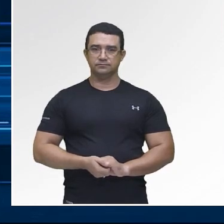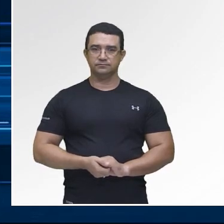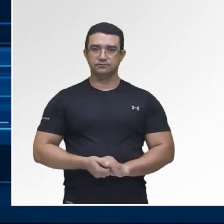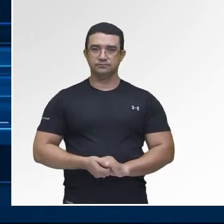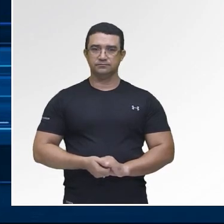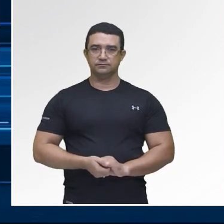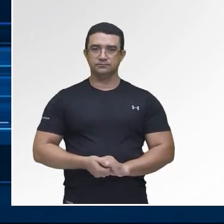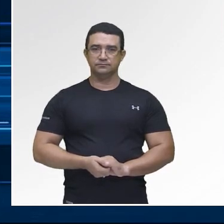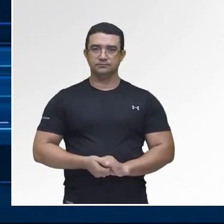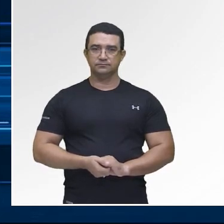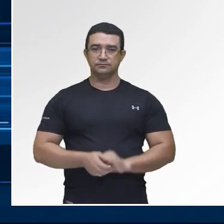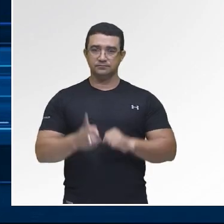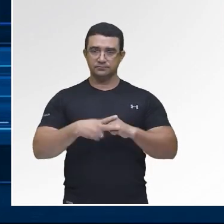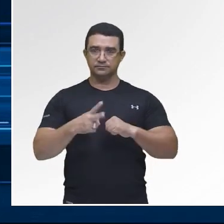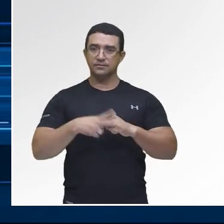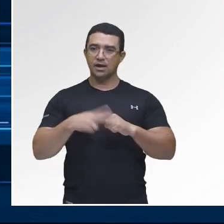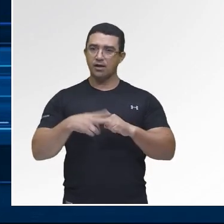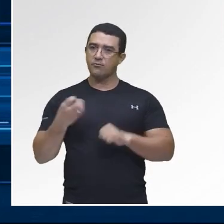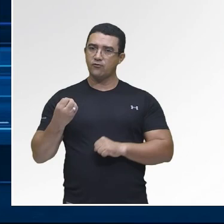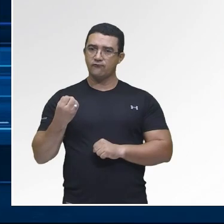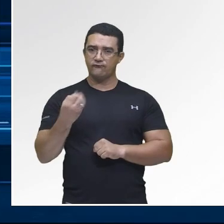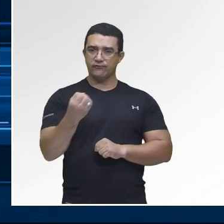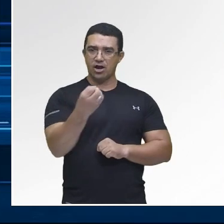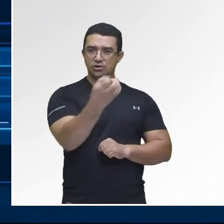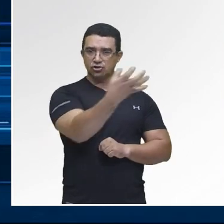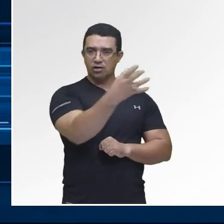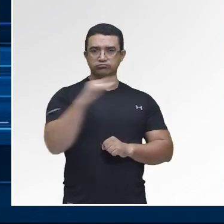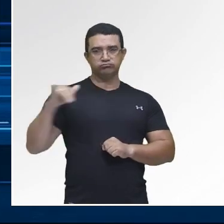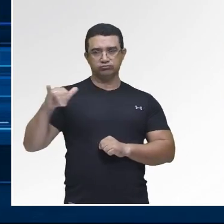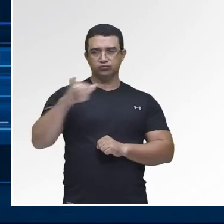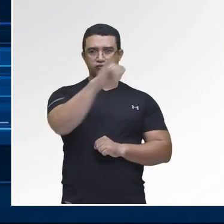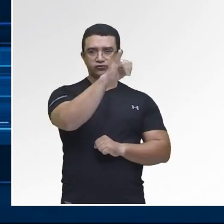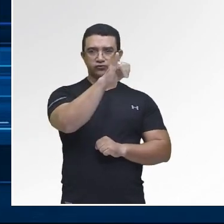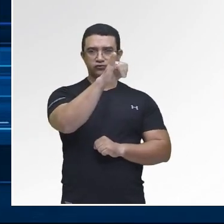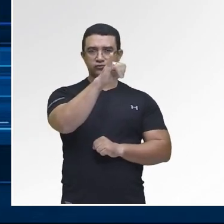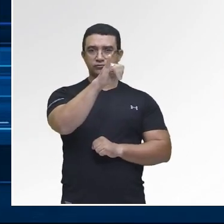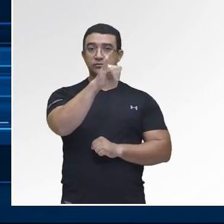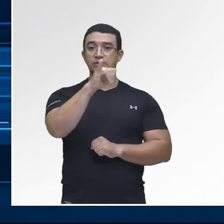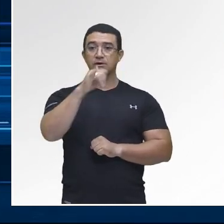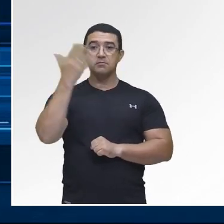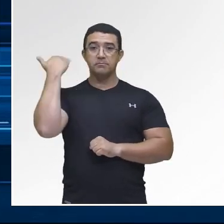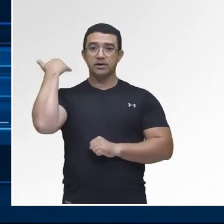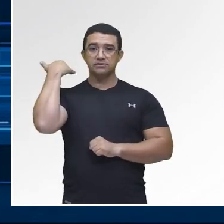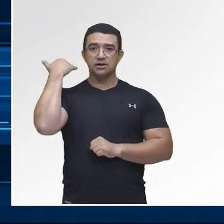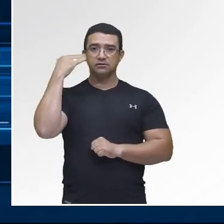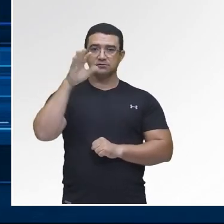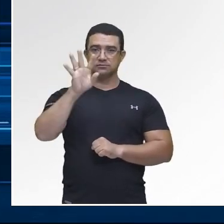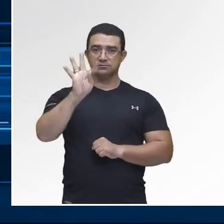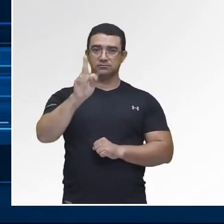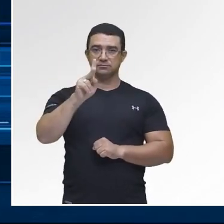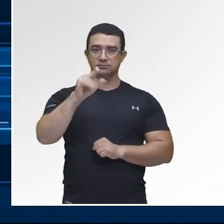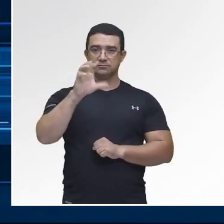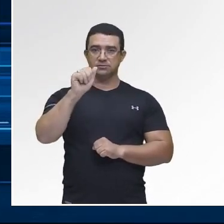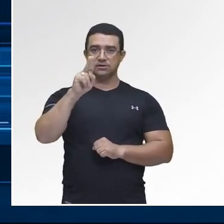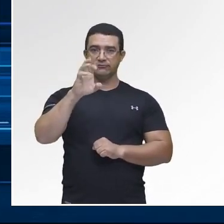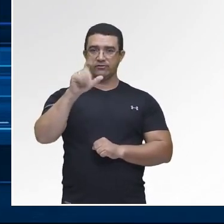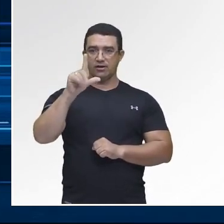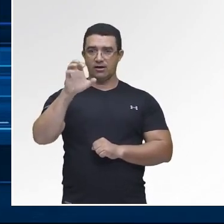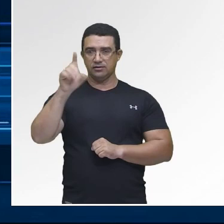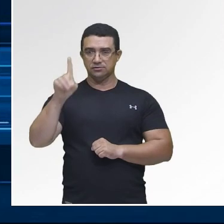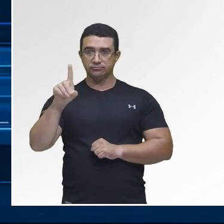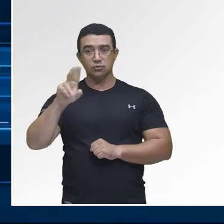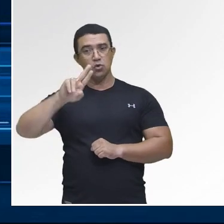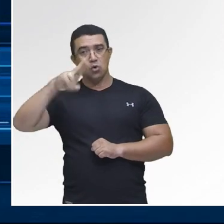verbo. O verbo viajar, travel, travel, or traveled. Lembrando, né, que o verbo traveled pode ser com